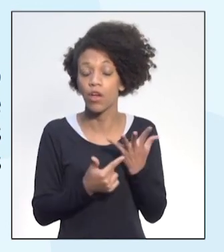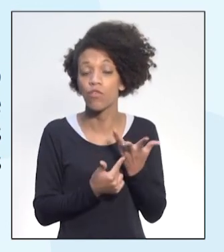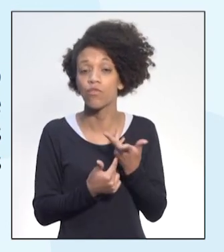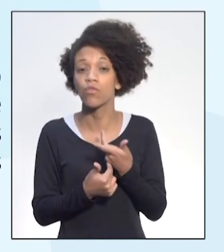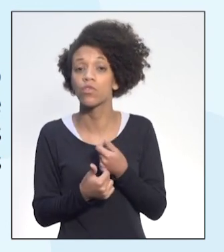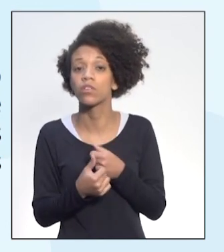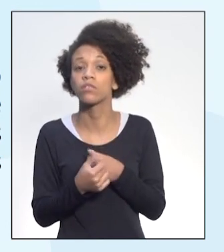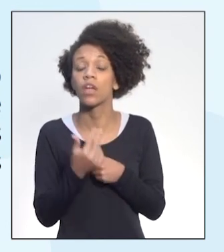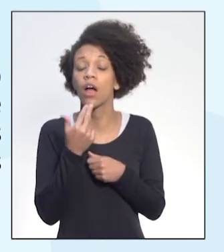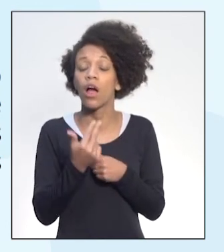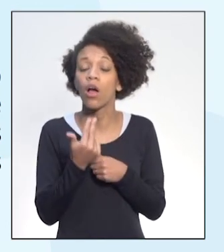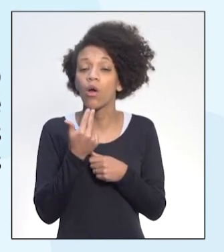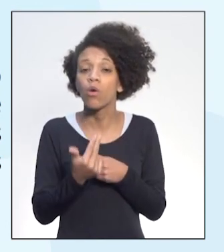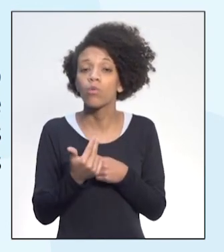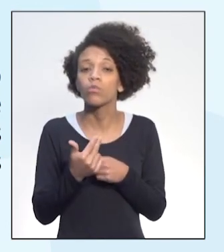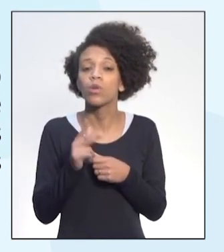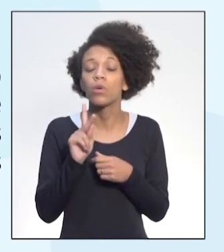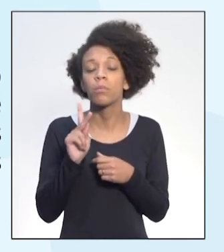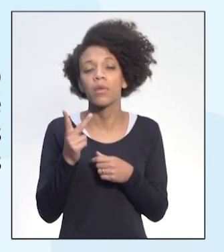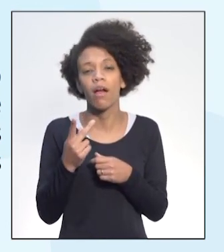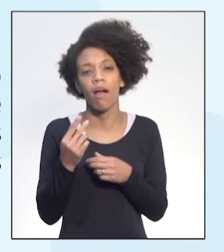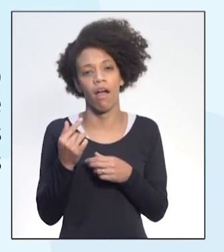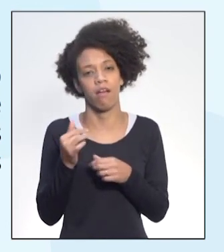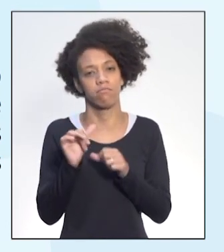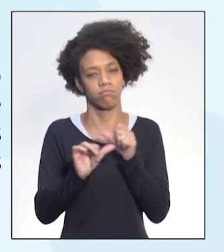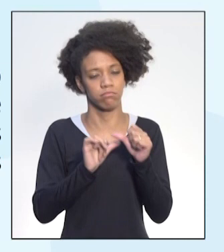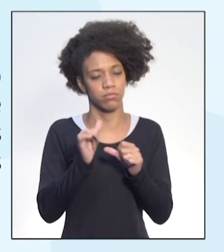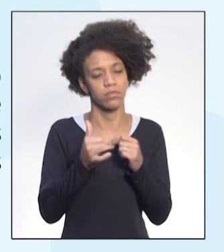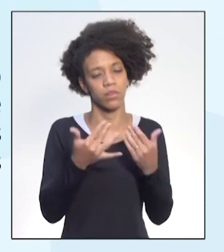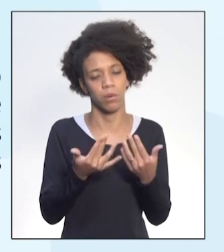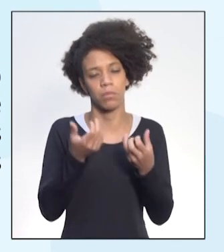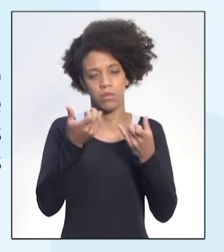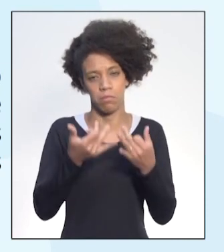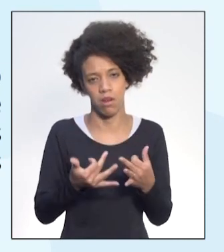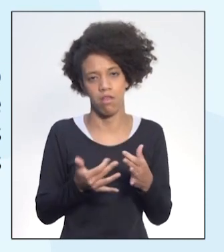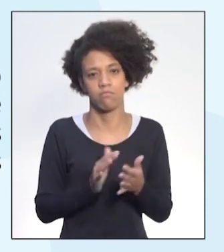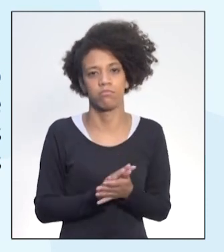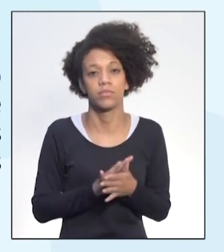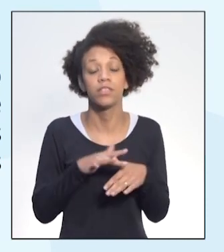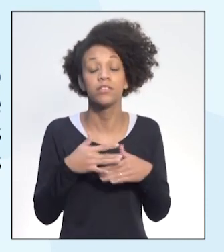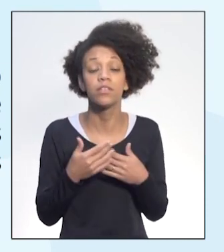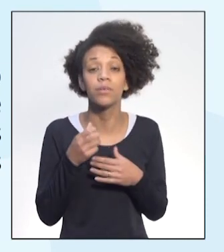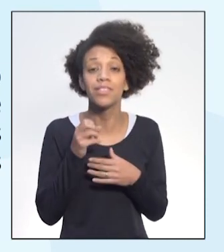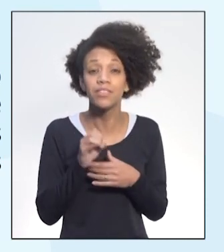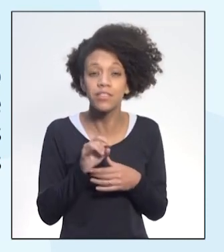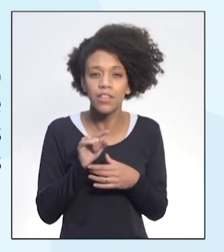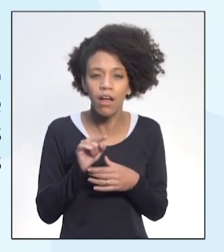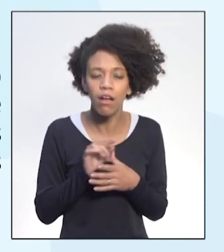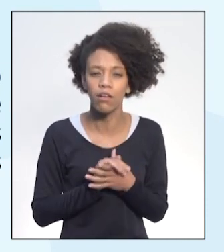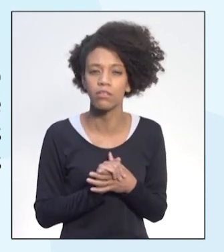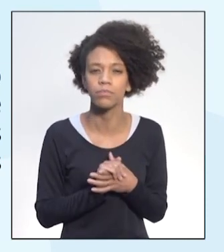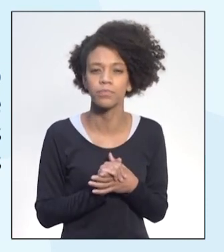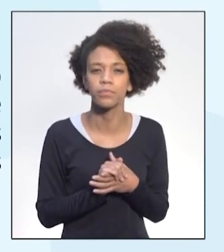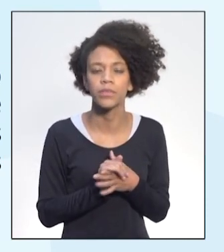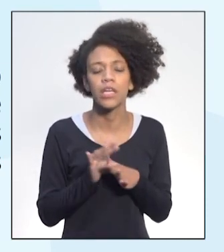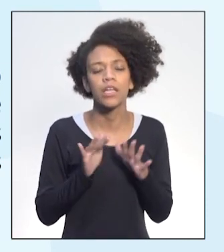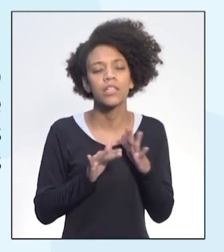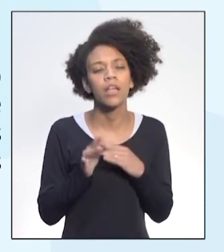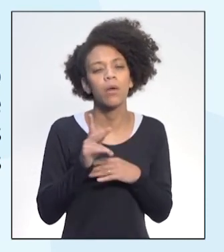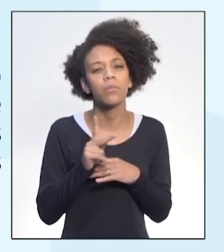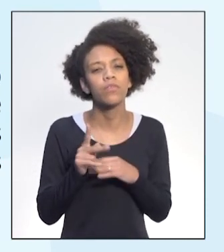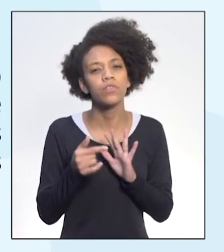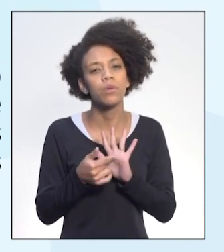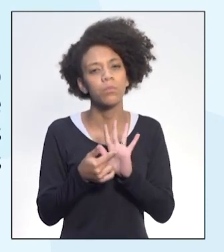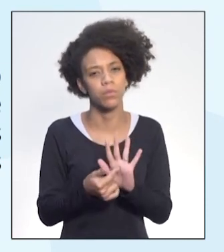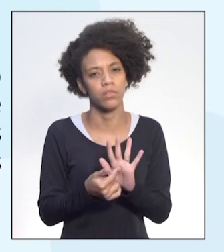coloram obedecendo conforme a cor do pH do solo, como eu acabei de falar para vocês. E se ela, até a professora colocou aqui que ela é